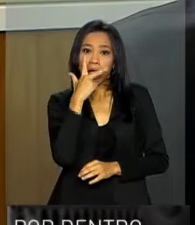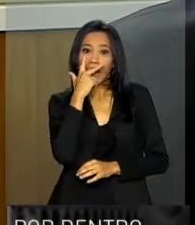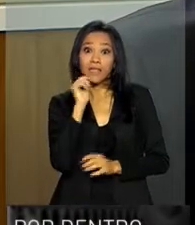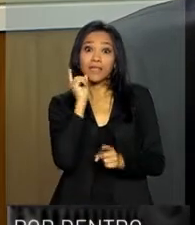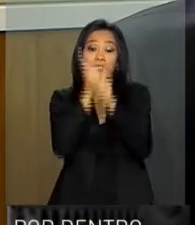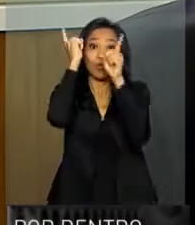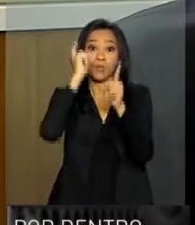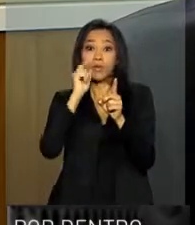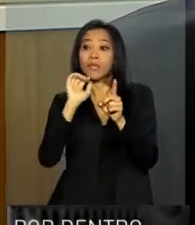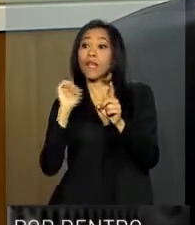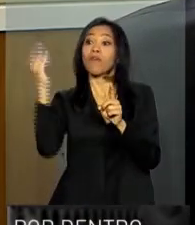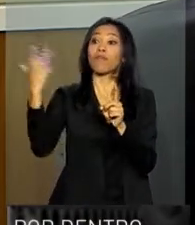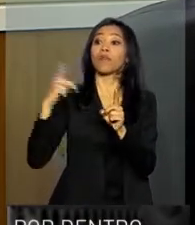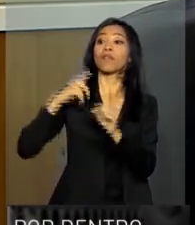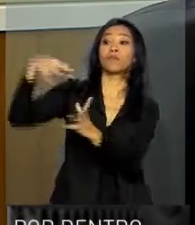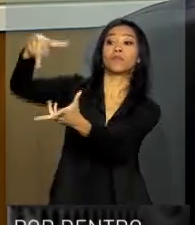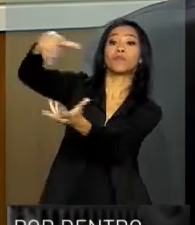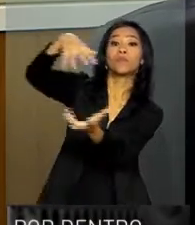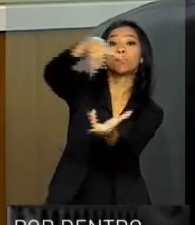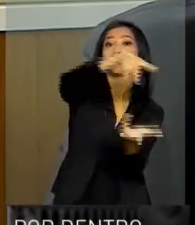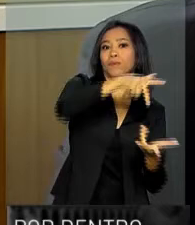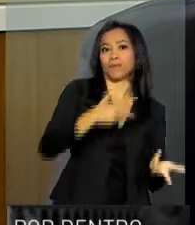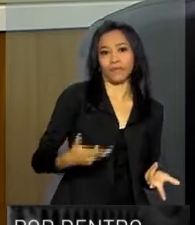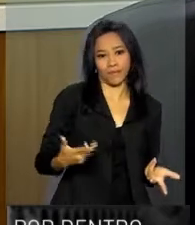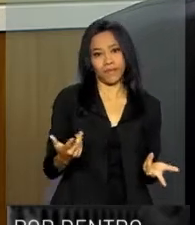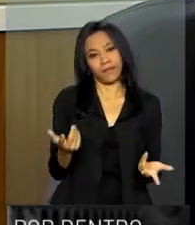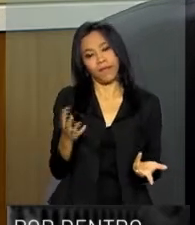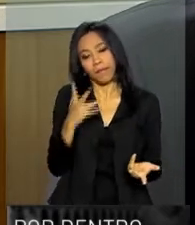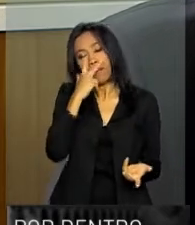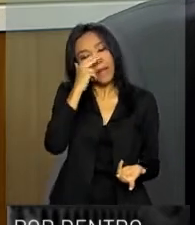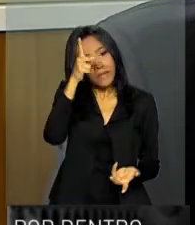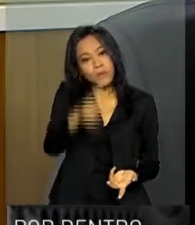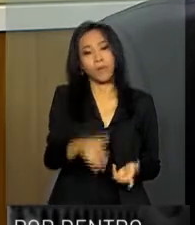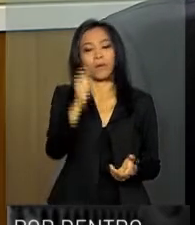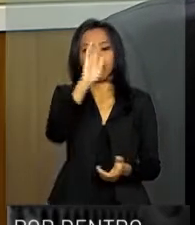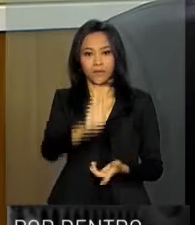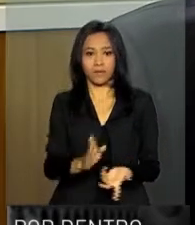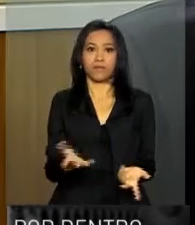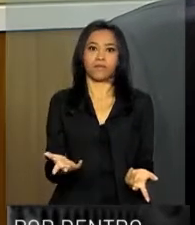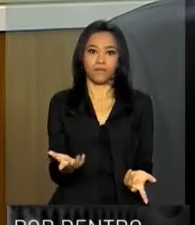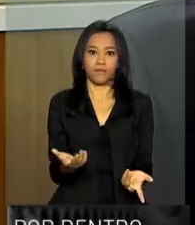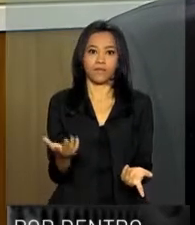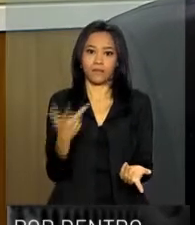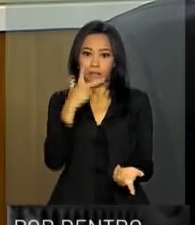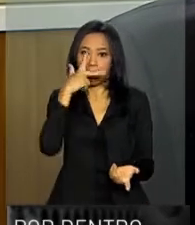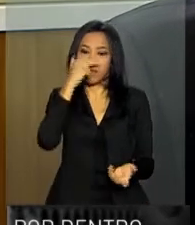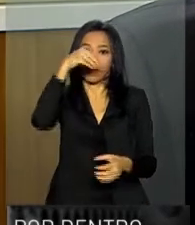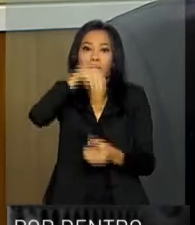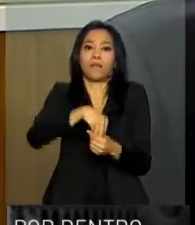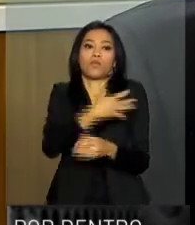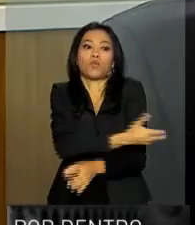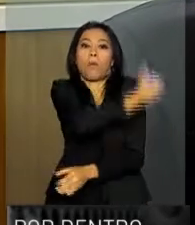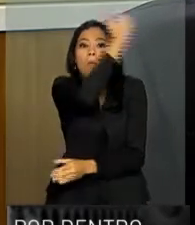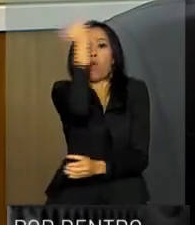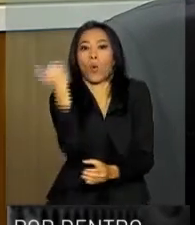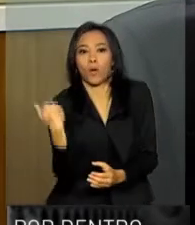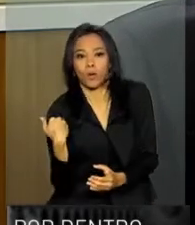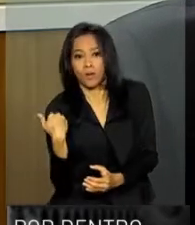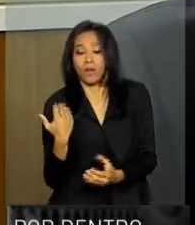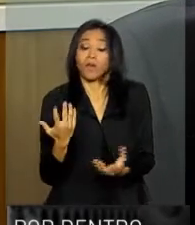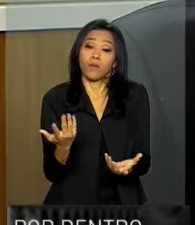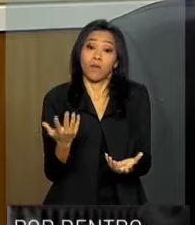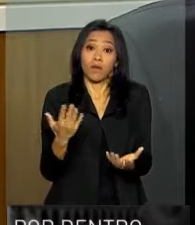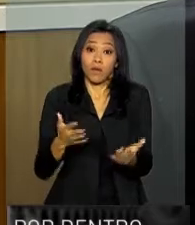brasil e está um pouco assim né então é objectivamente é quando nós olhamos as pesquisas